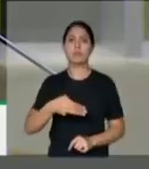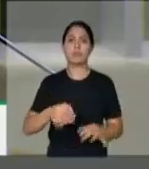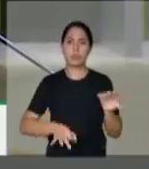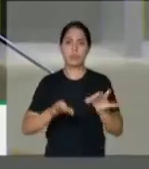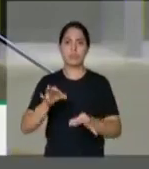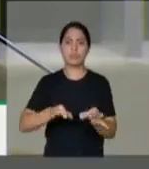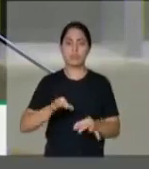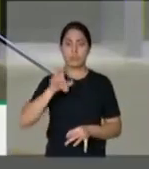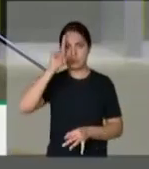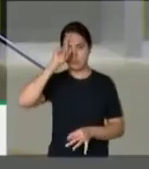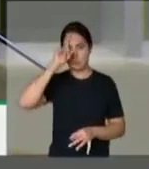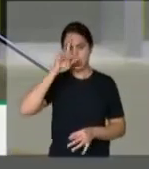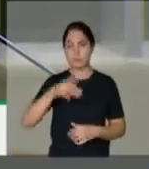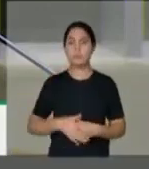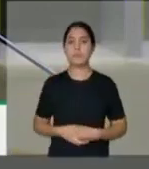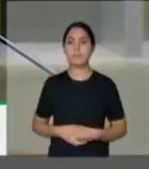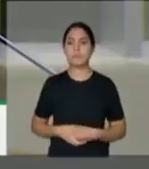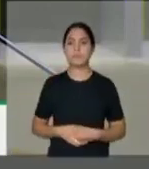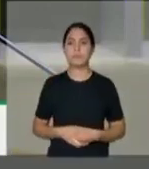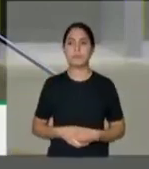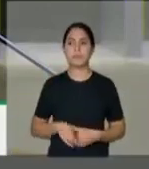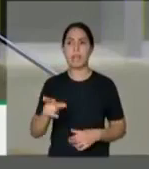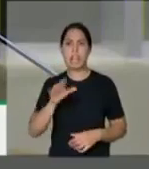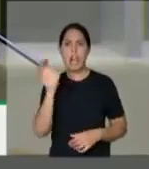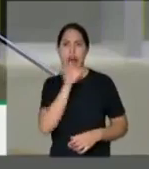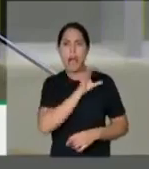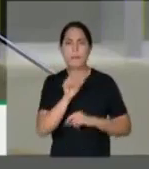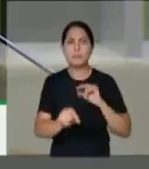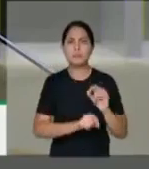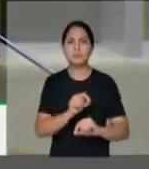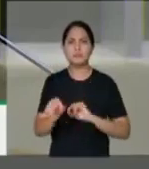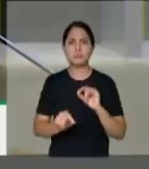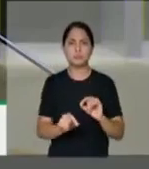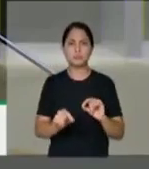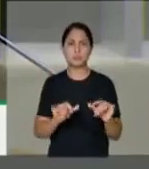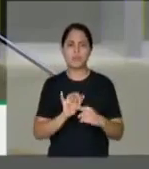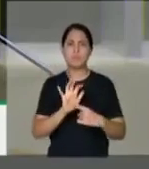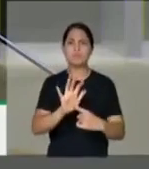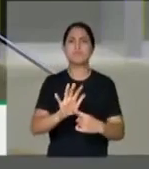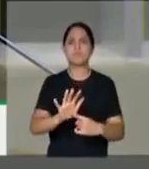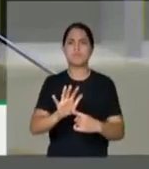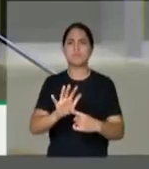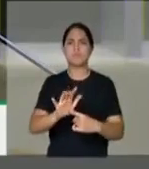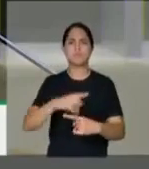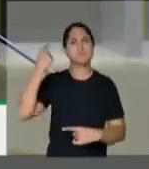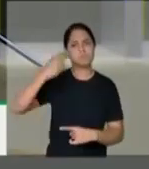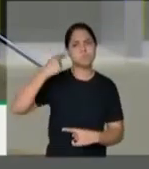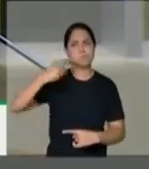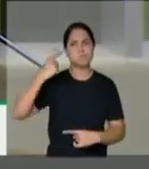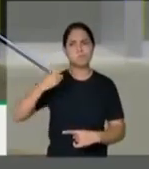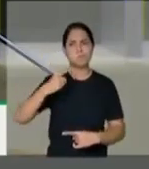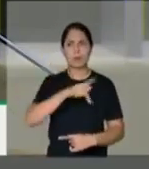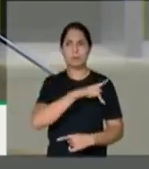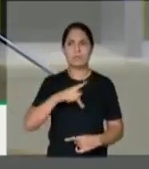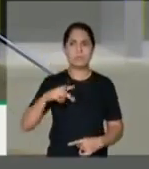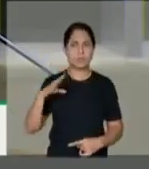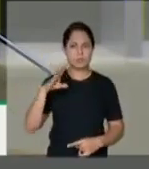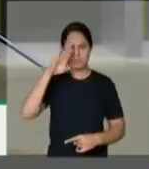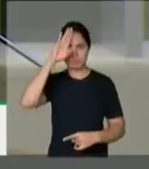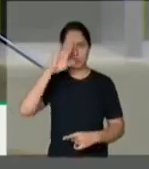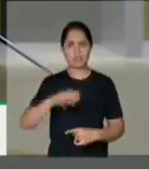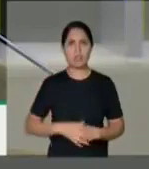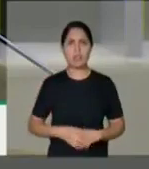Moro, partiu rapidamente para se transformar em advogado de defesa do presidente da República.